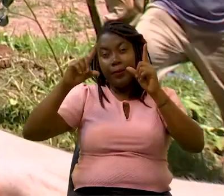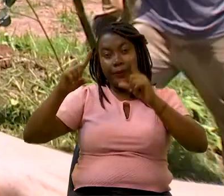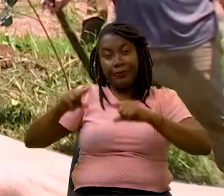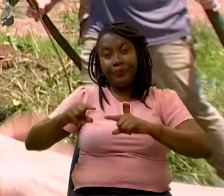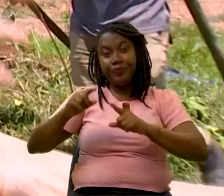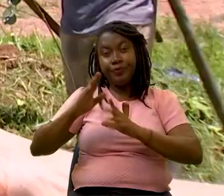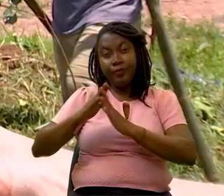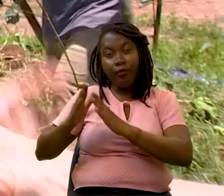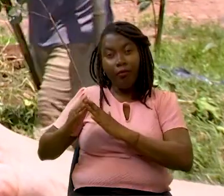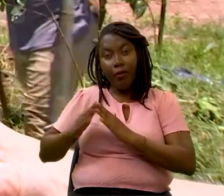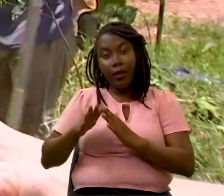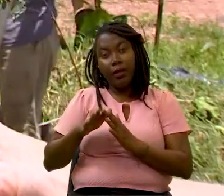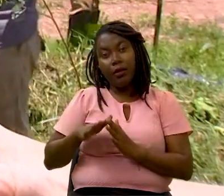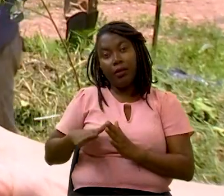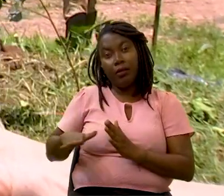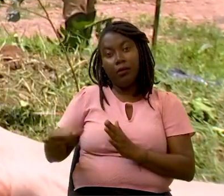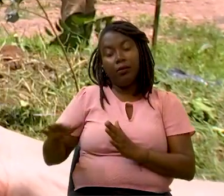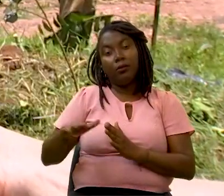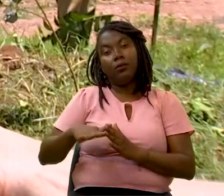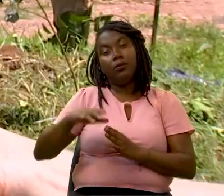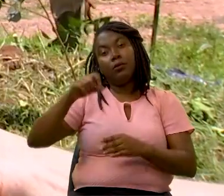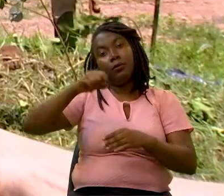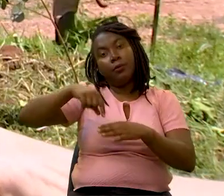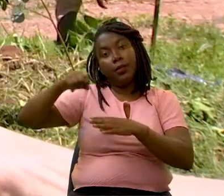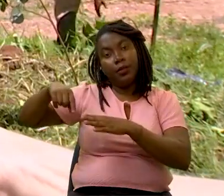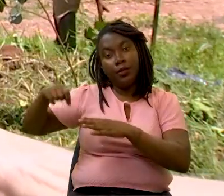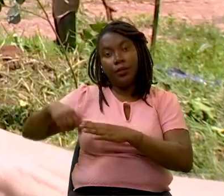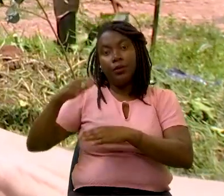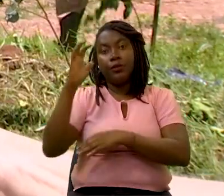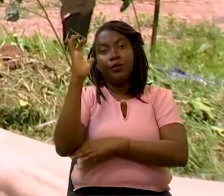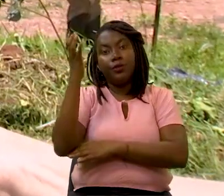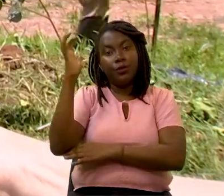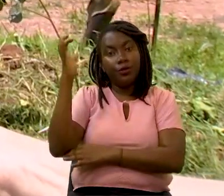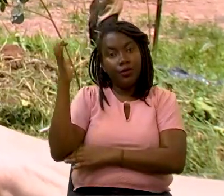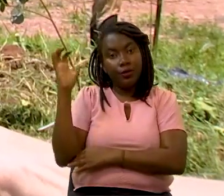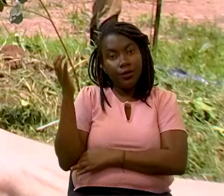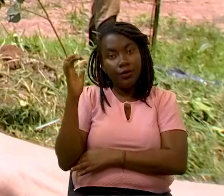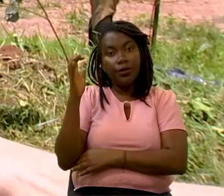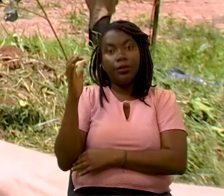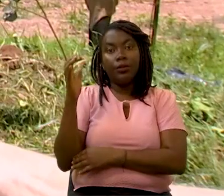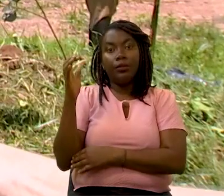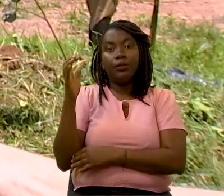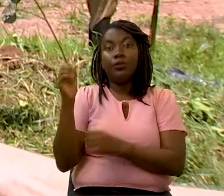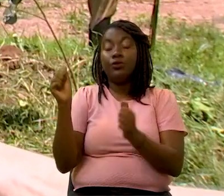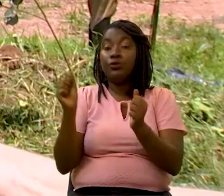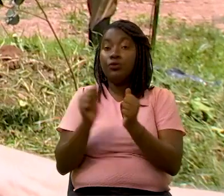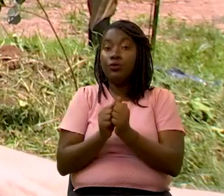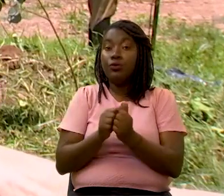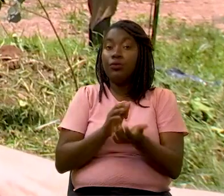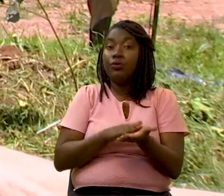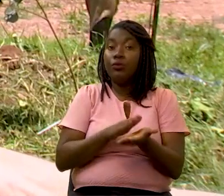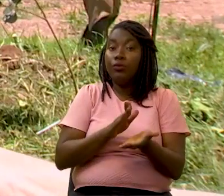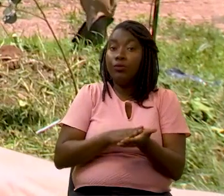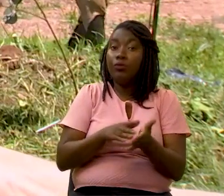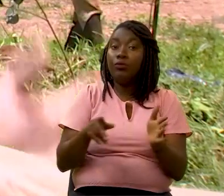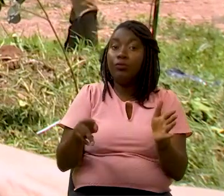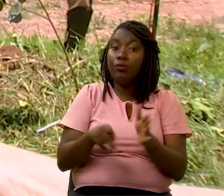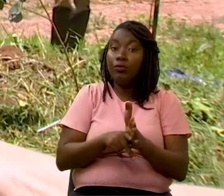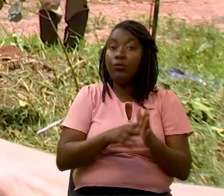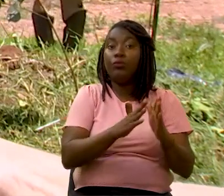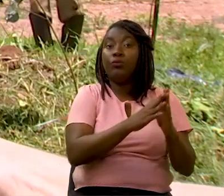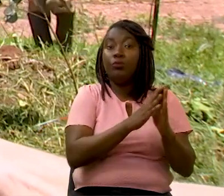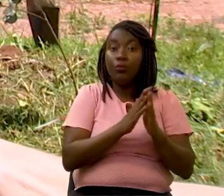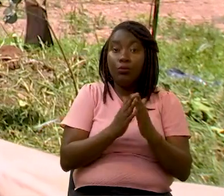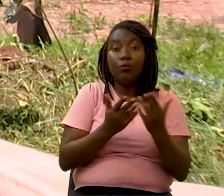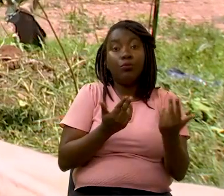pouco mais reduzida, com os moradores aqui, plantio de árvores nativas. e junto com uma demanda que já vinha